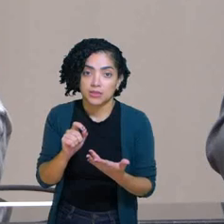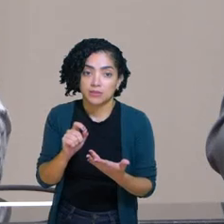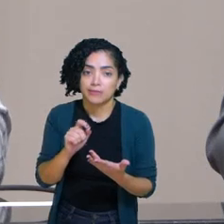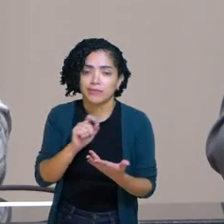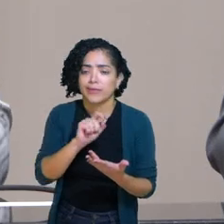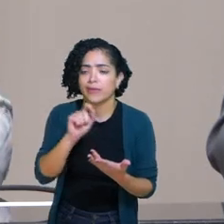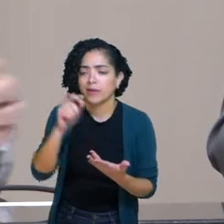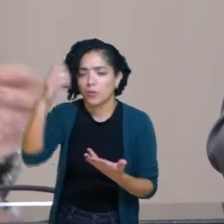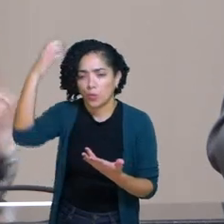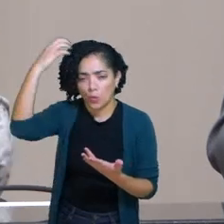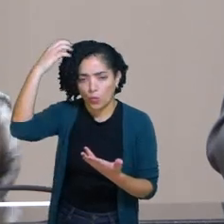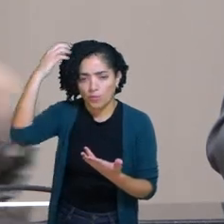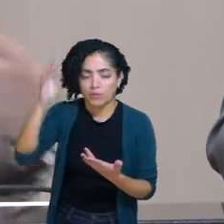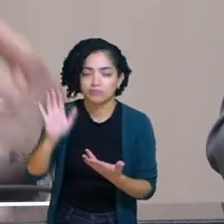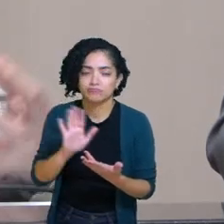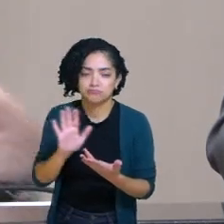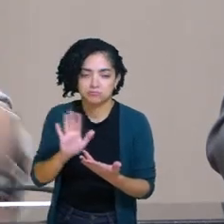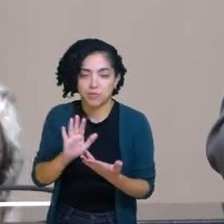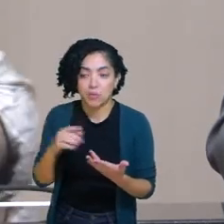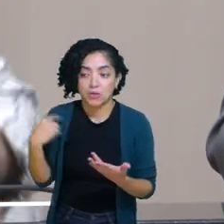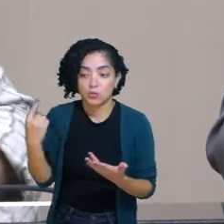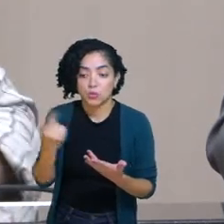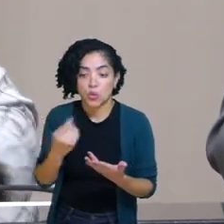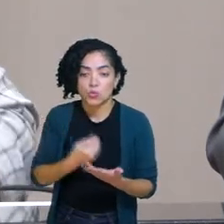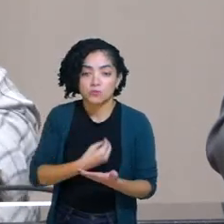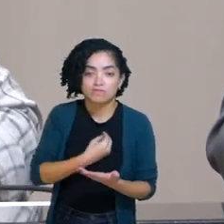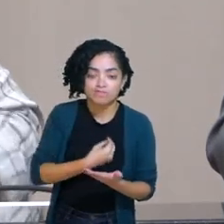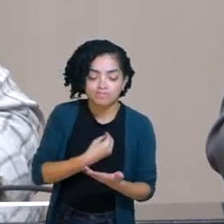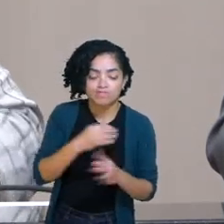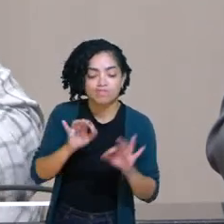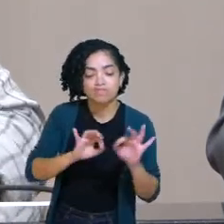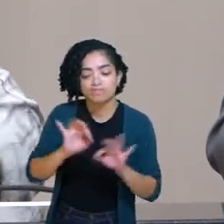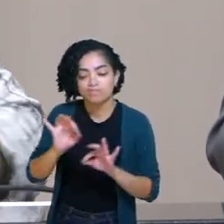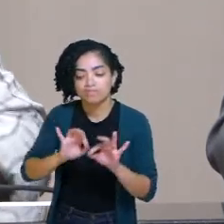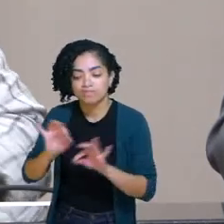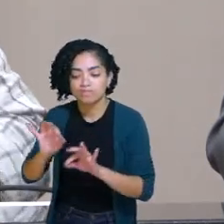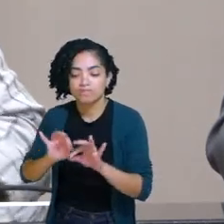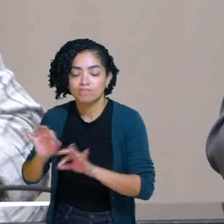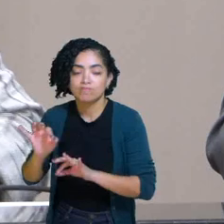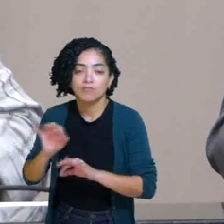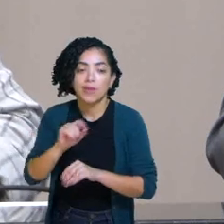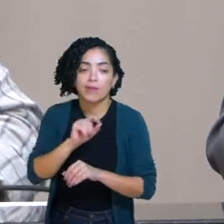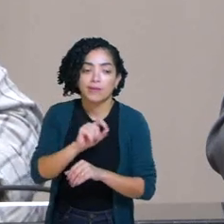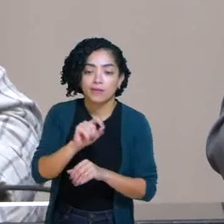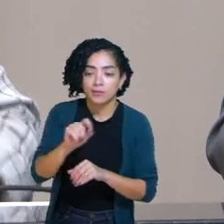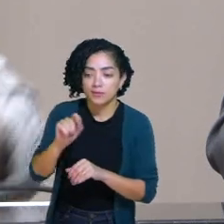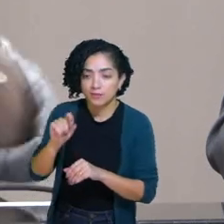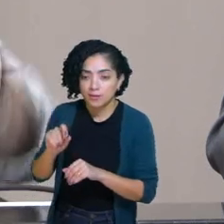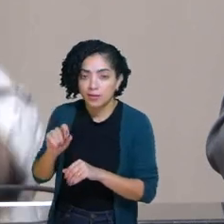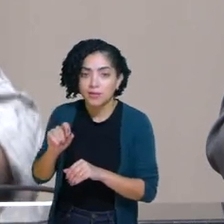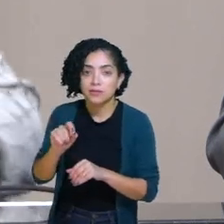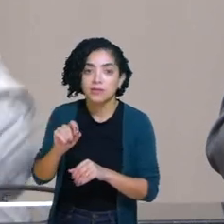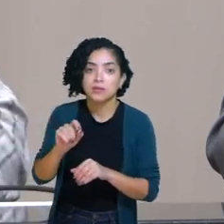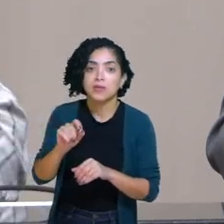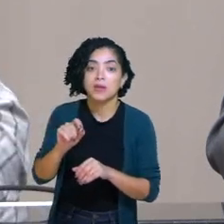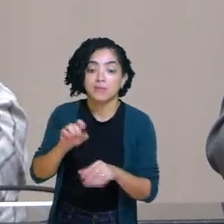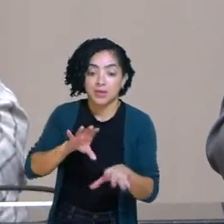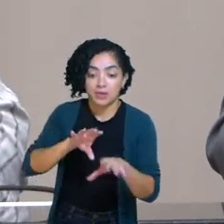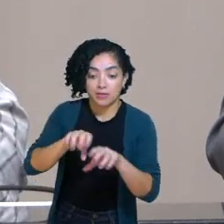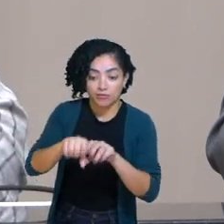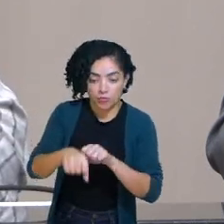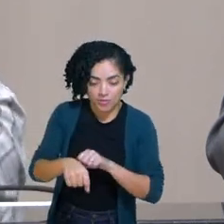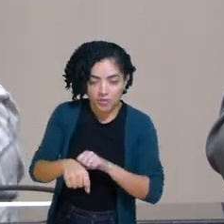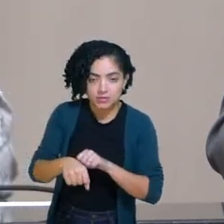culpa nós estamos aqui para juntos organizarmos A quem cabe determinada situação para que a formação surta